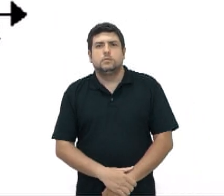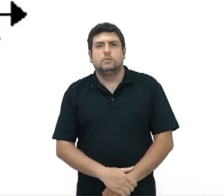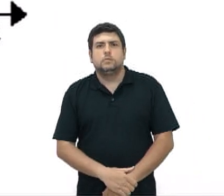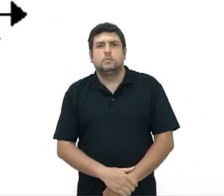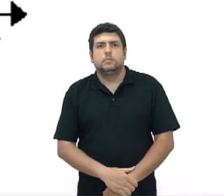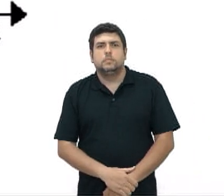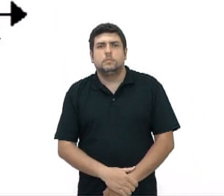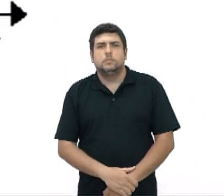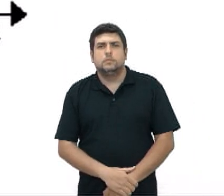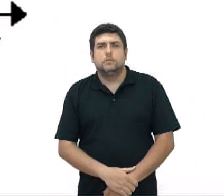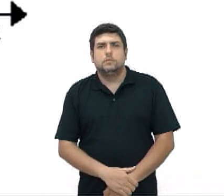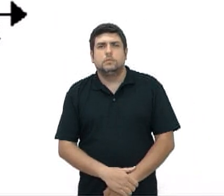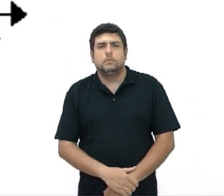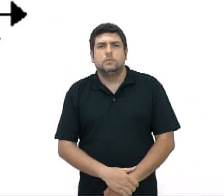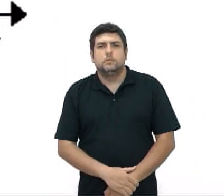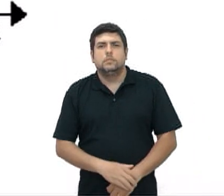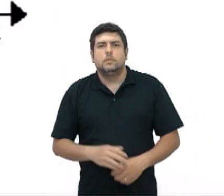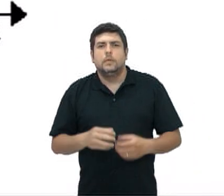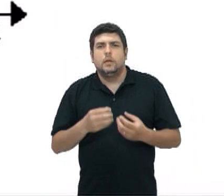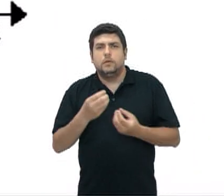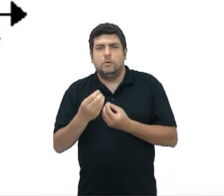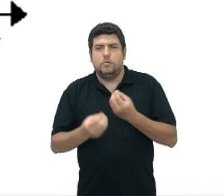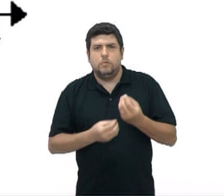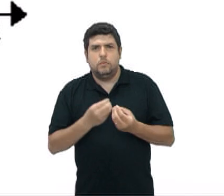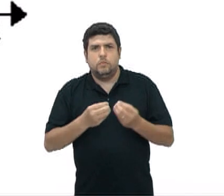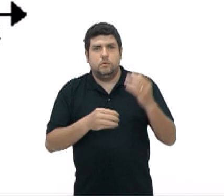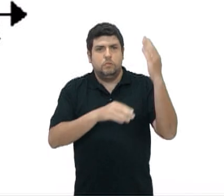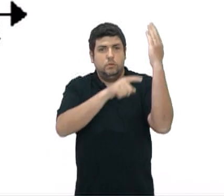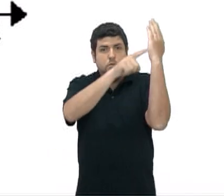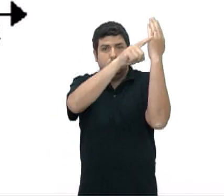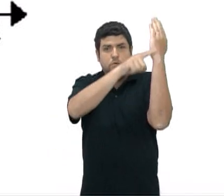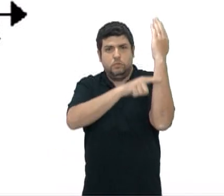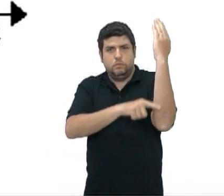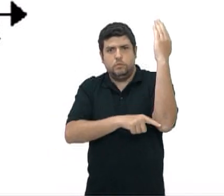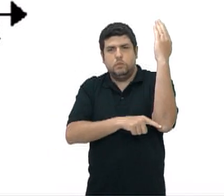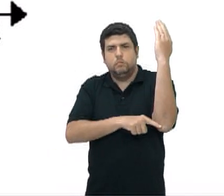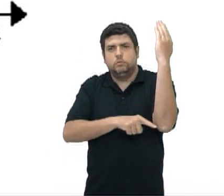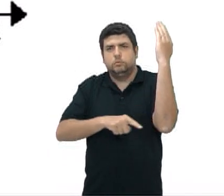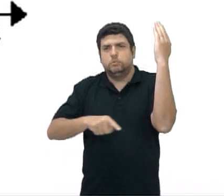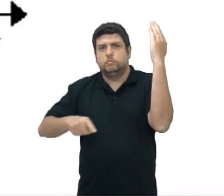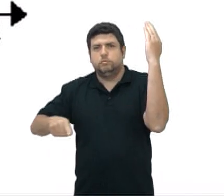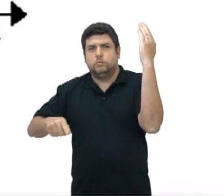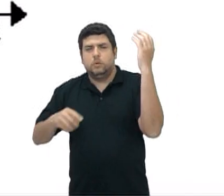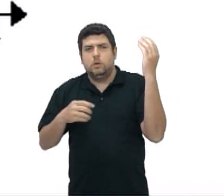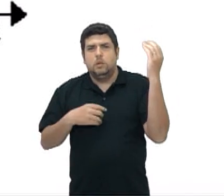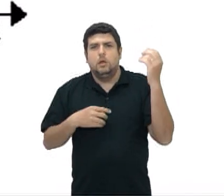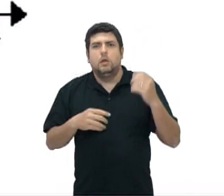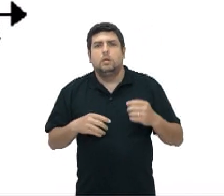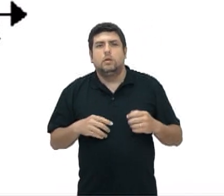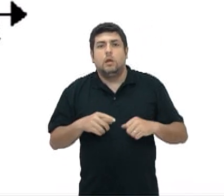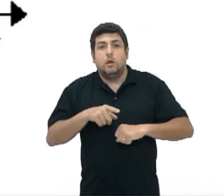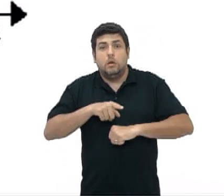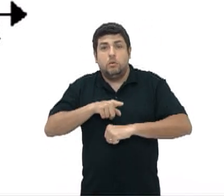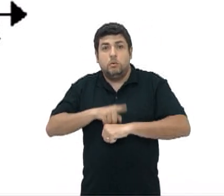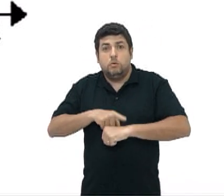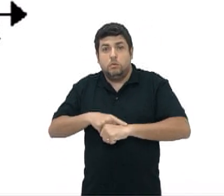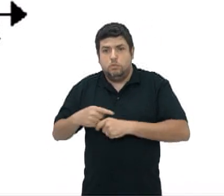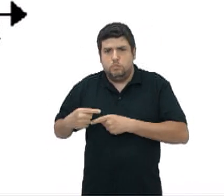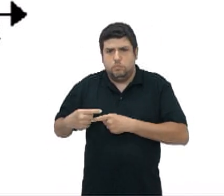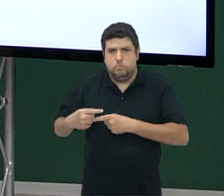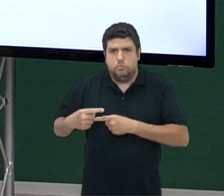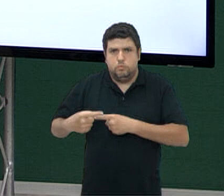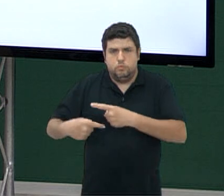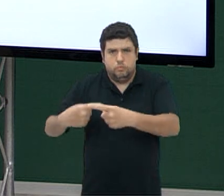em um ponto material, durante um certo intervalo de tempo, teremos o impulso definido por. Veja que é uma definição,